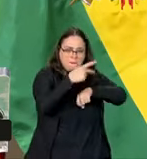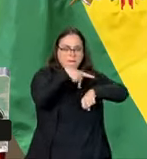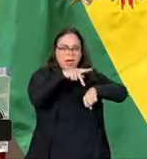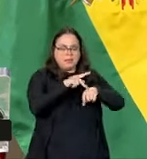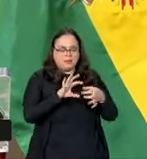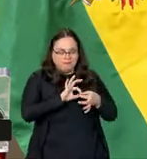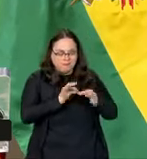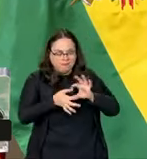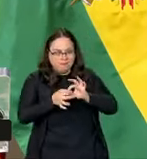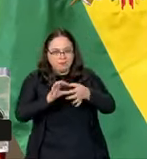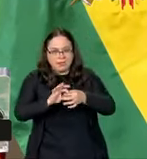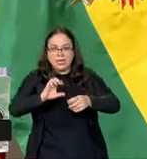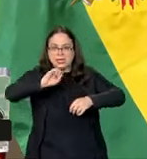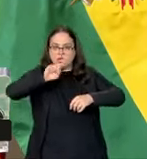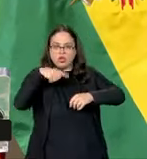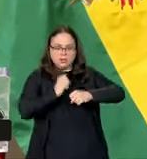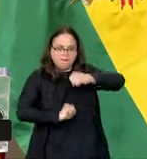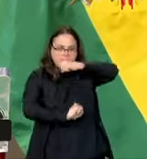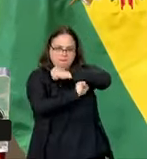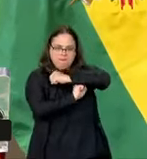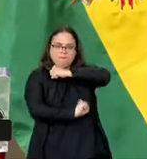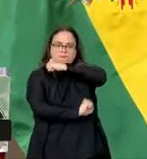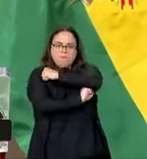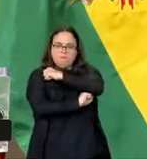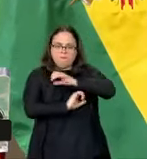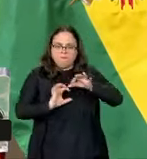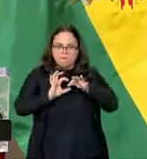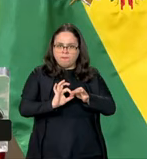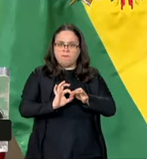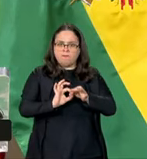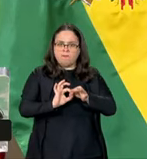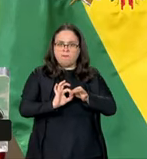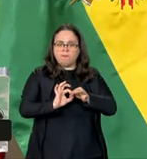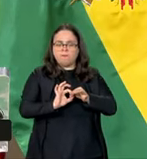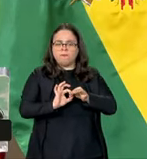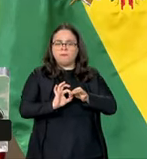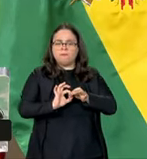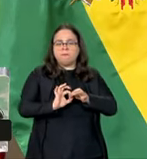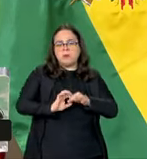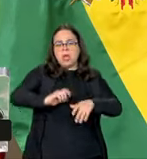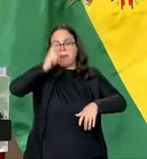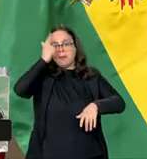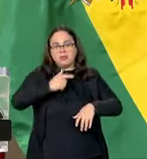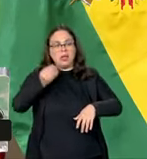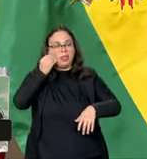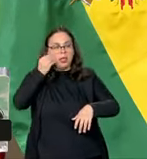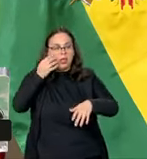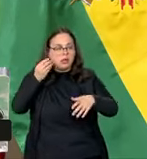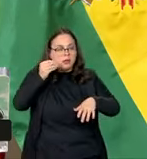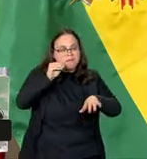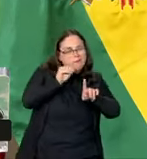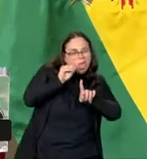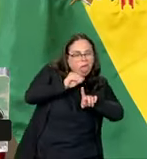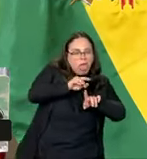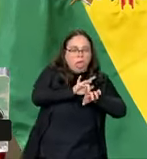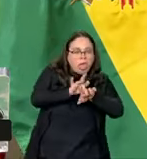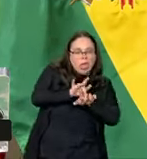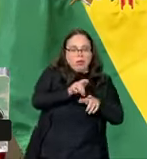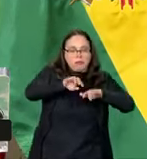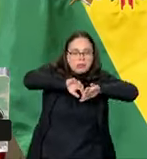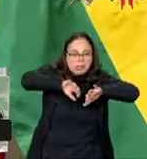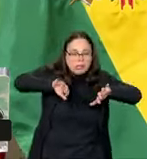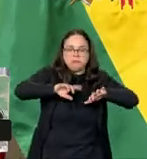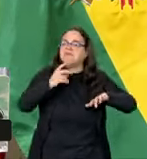Quanto mais sólida for nossa parceria, menor será o apelo dos que pregam divisões. O bom